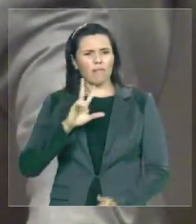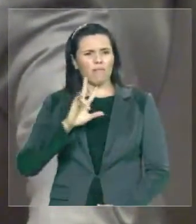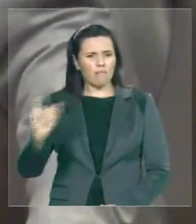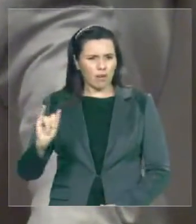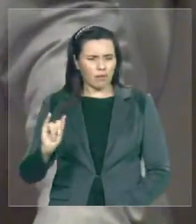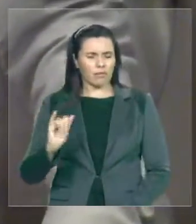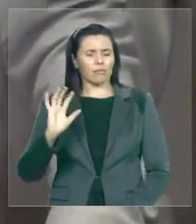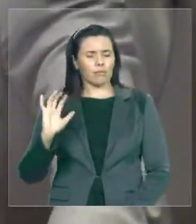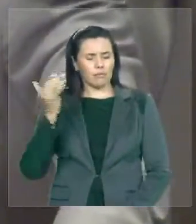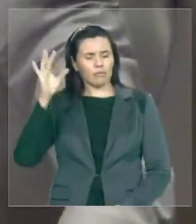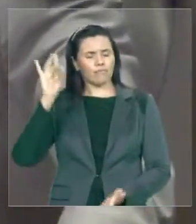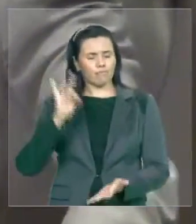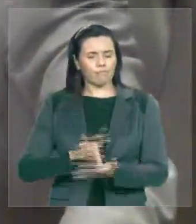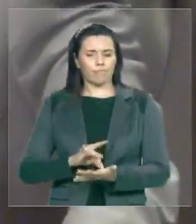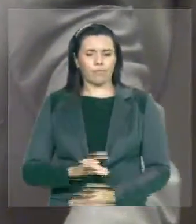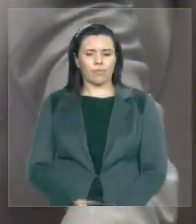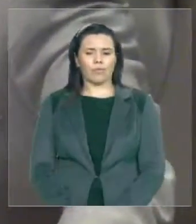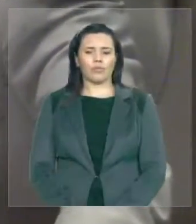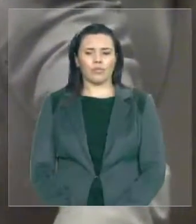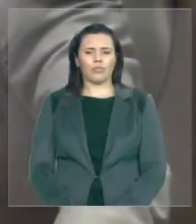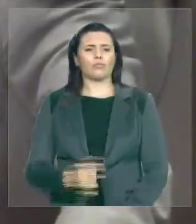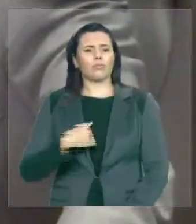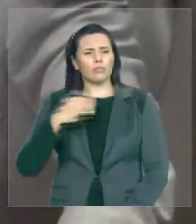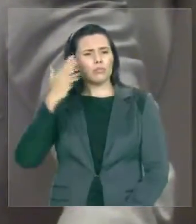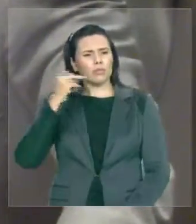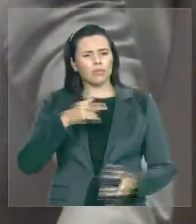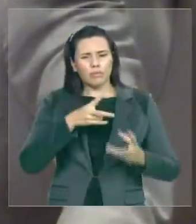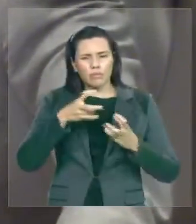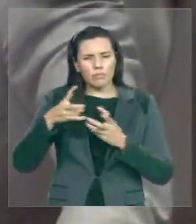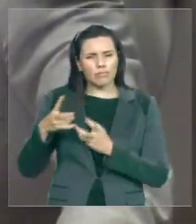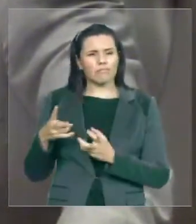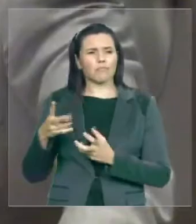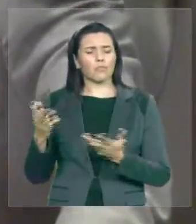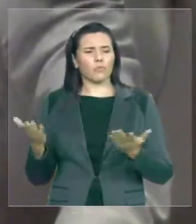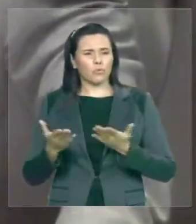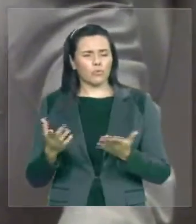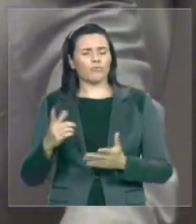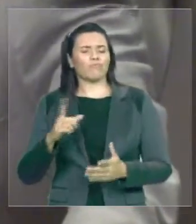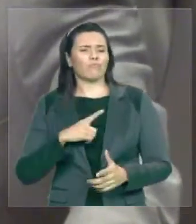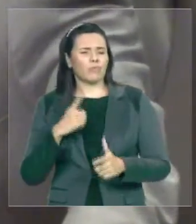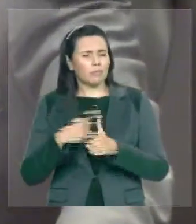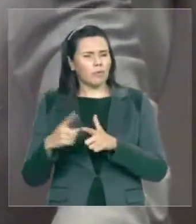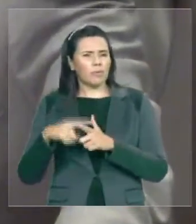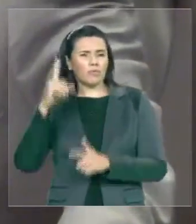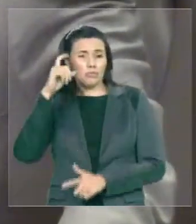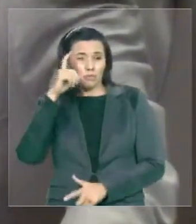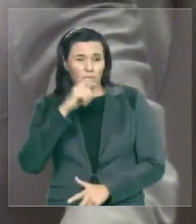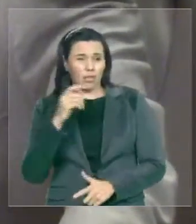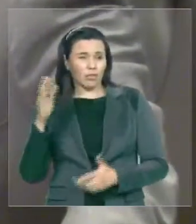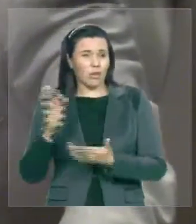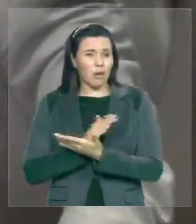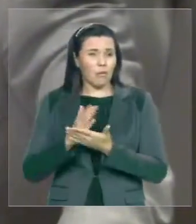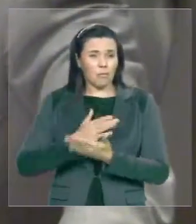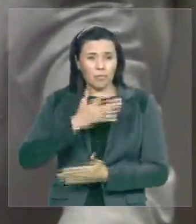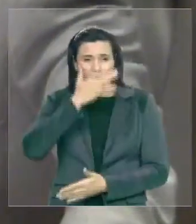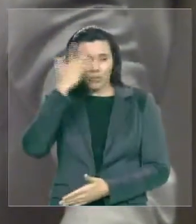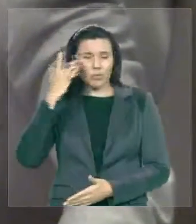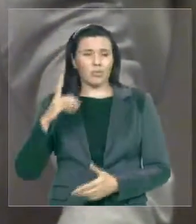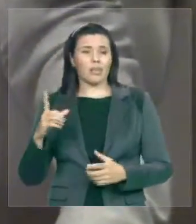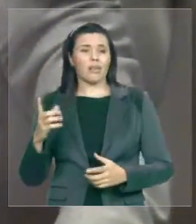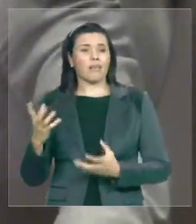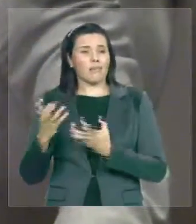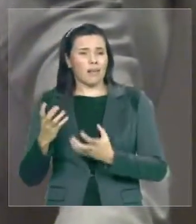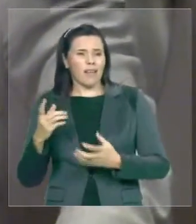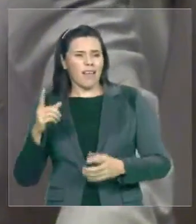com toda essa dificuldade que está tendo, mas é preciso ter esta firmeza, como o prefeito, o seu